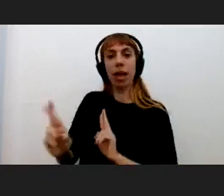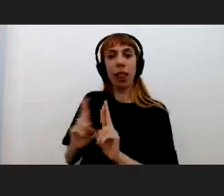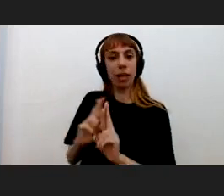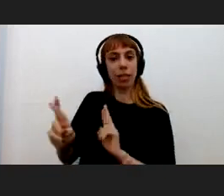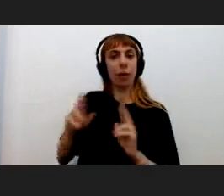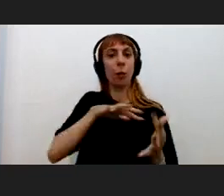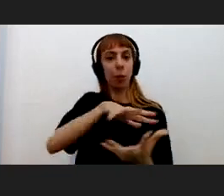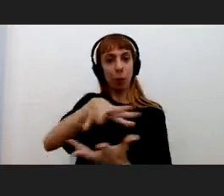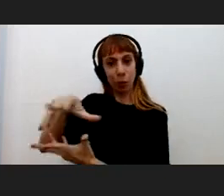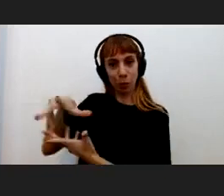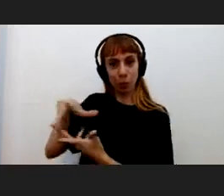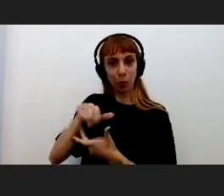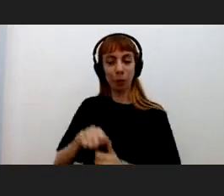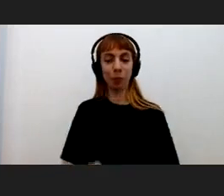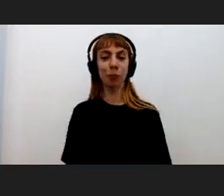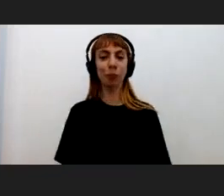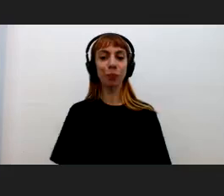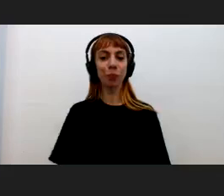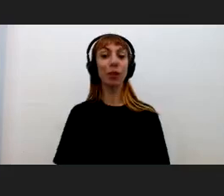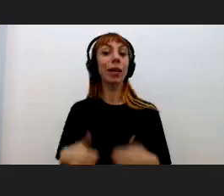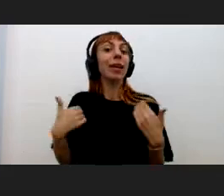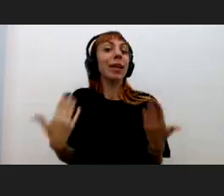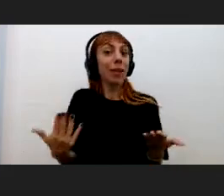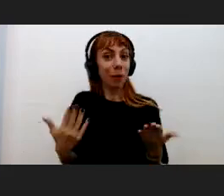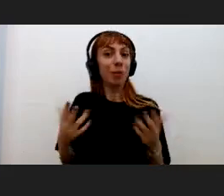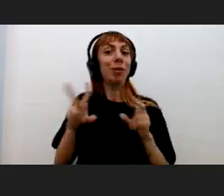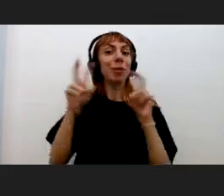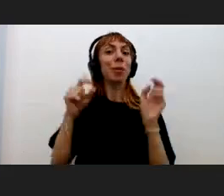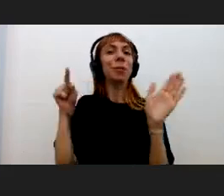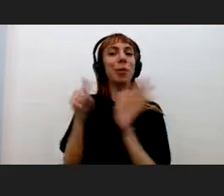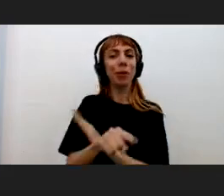brevemente sobre essa pergunta, por que fazemos o que fazemos?